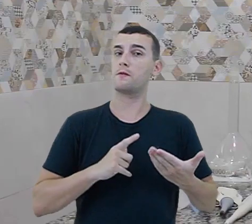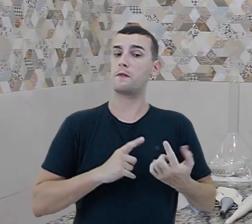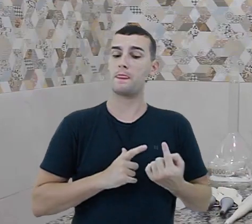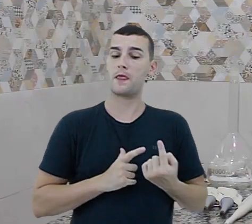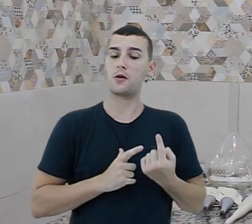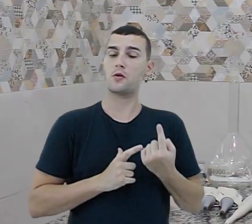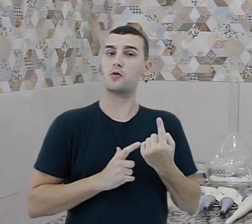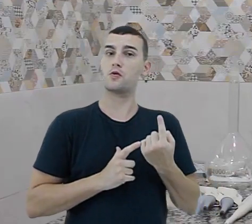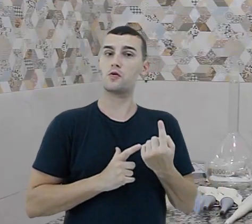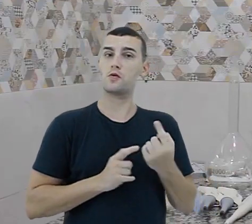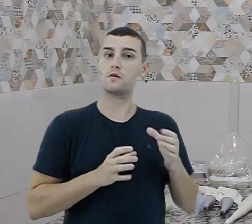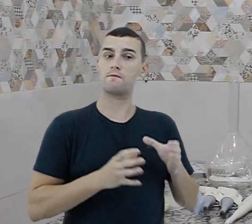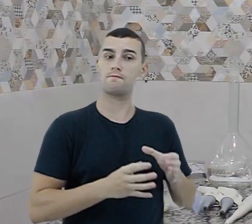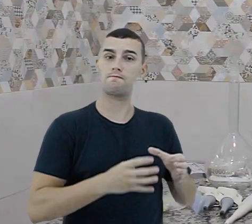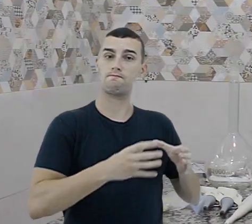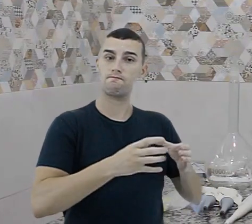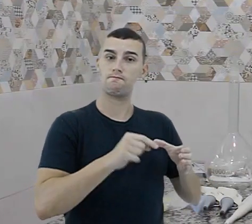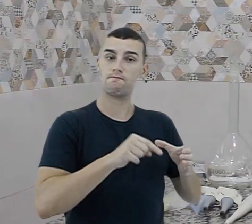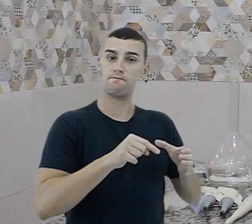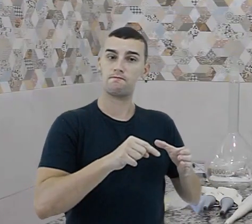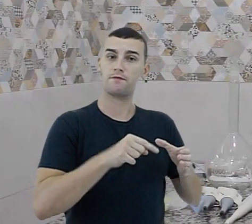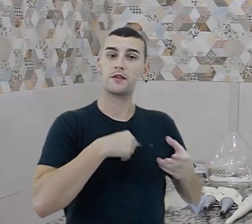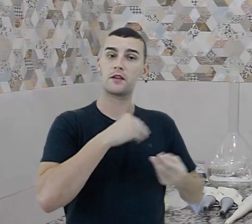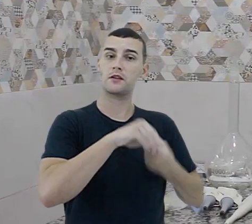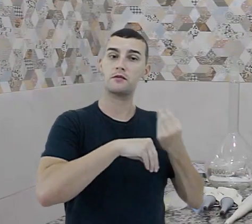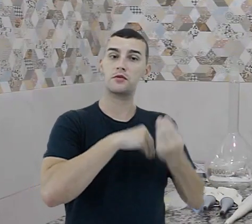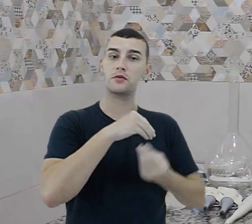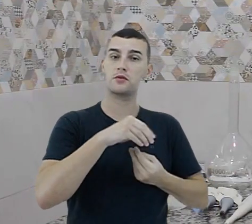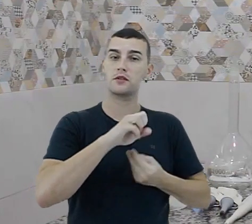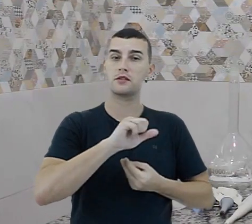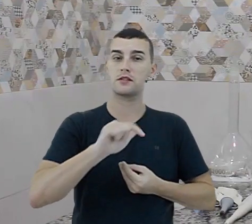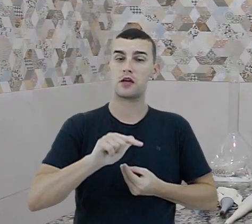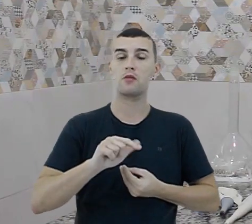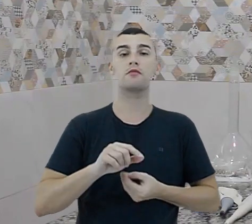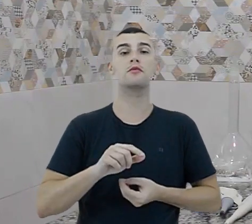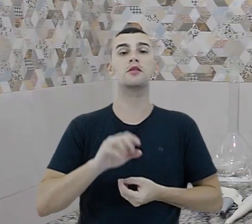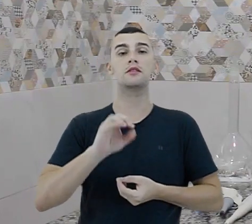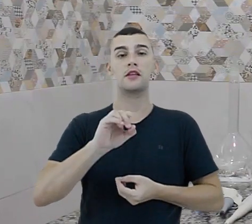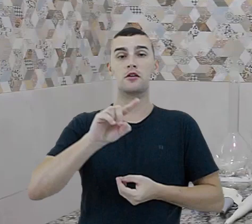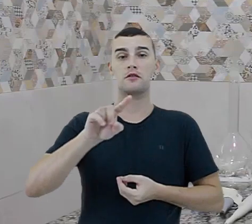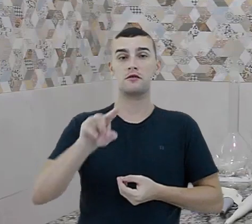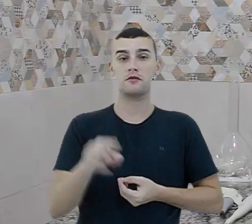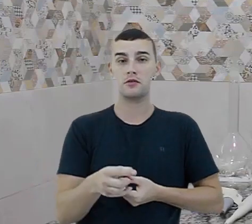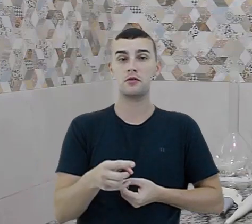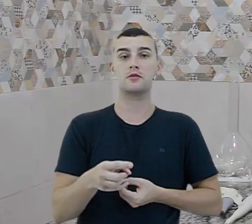aqui, eu tenho um frasco contendo uma solução salina de